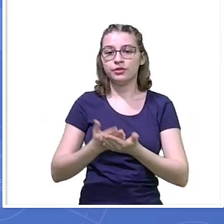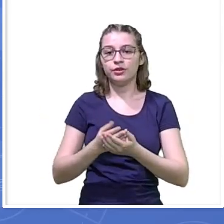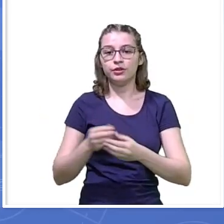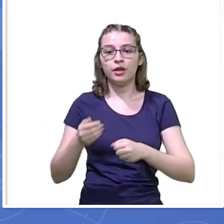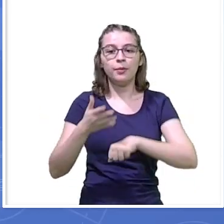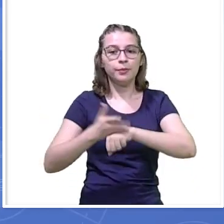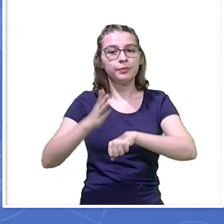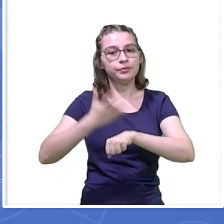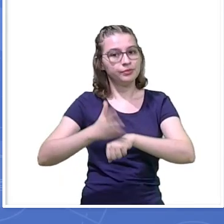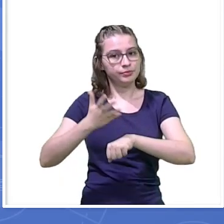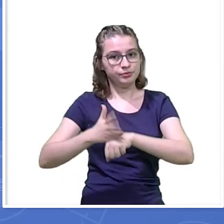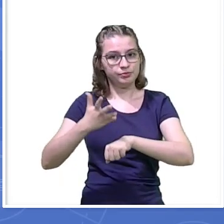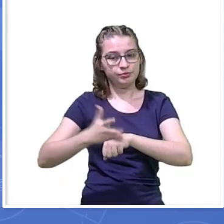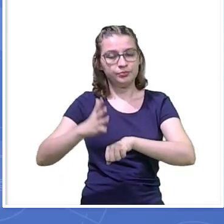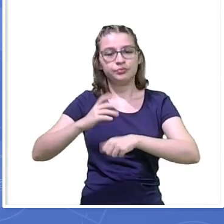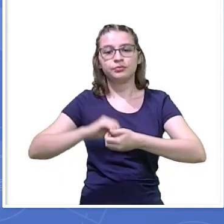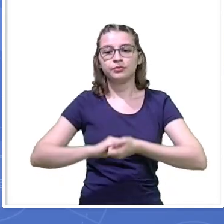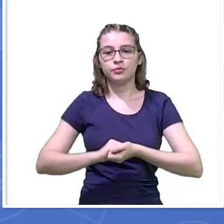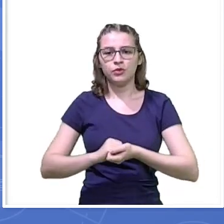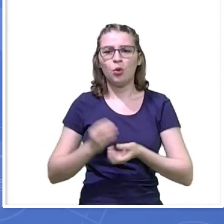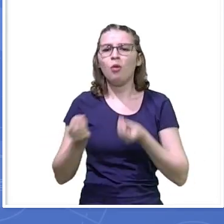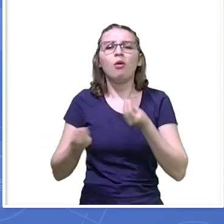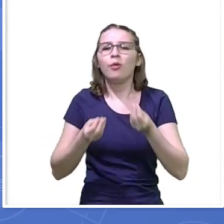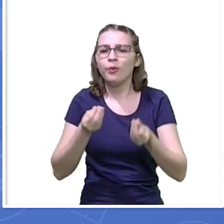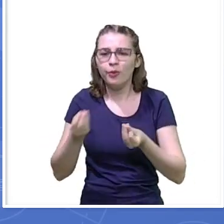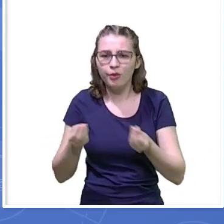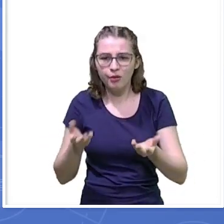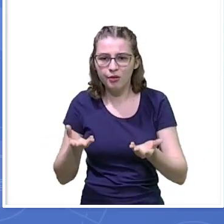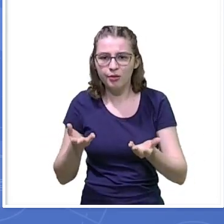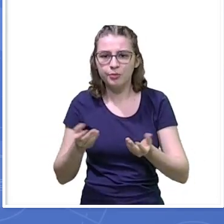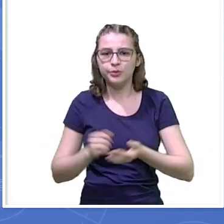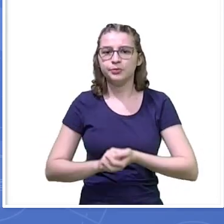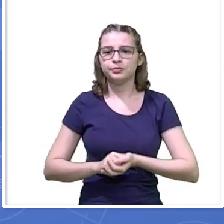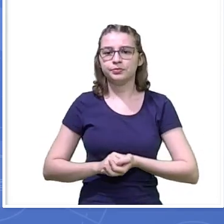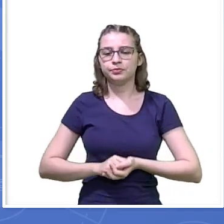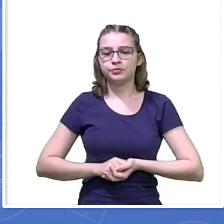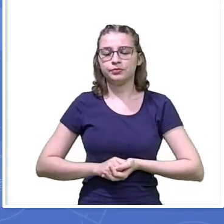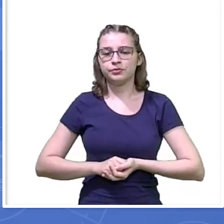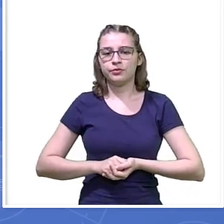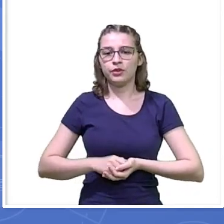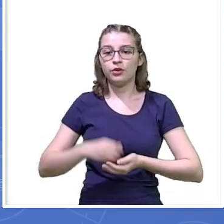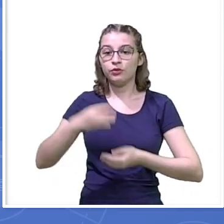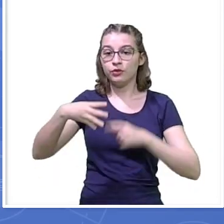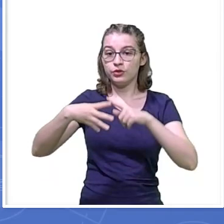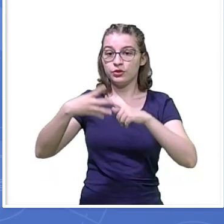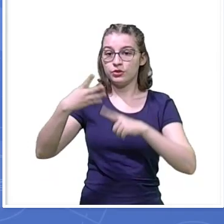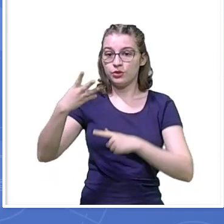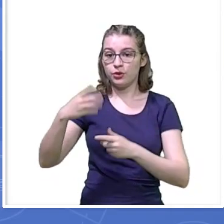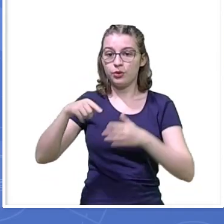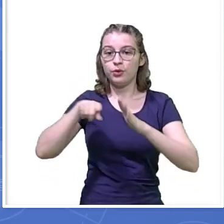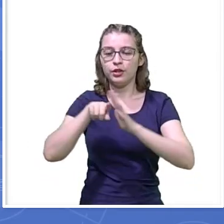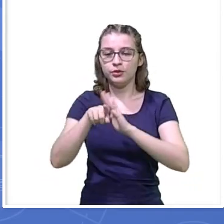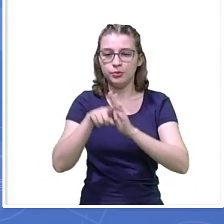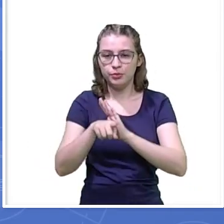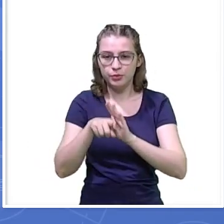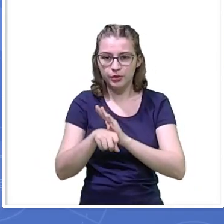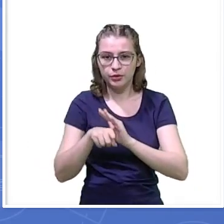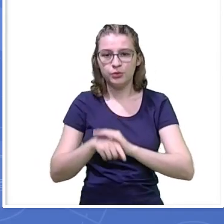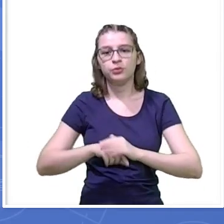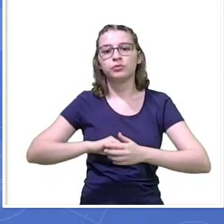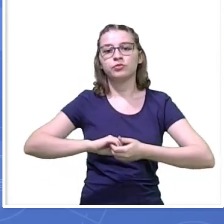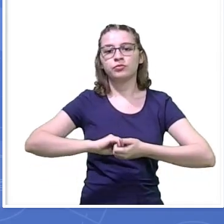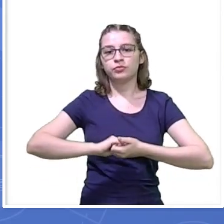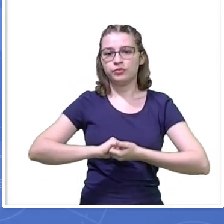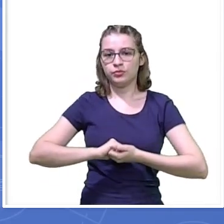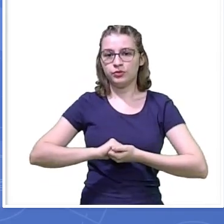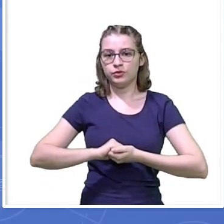nosso praticando. Como é que vai funcionar esse momento, pessoal? Basicamente, 4 questões objetivas que a gente